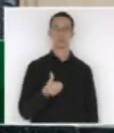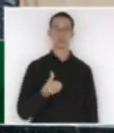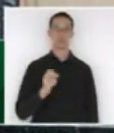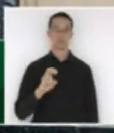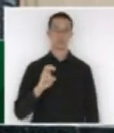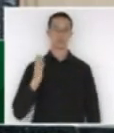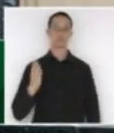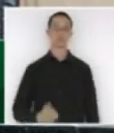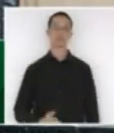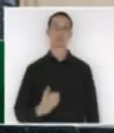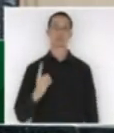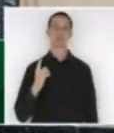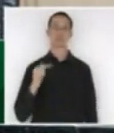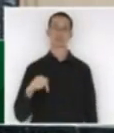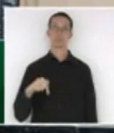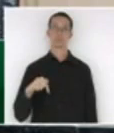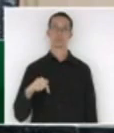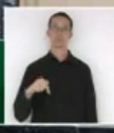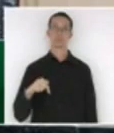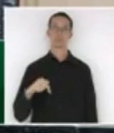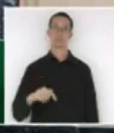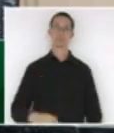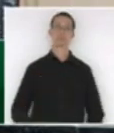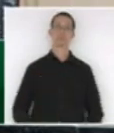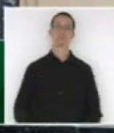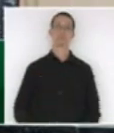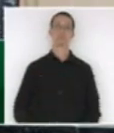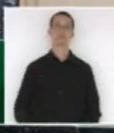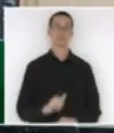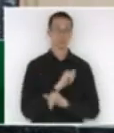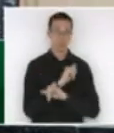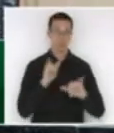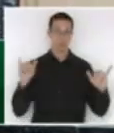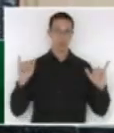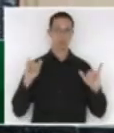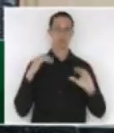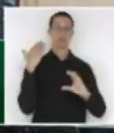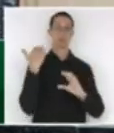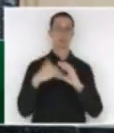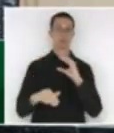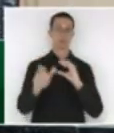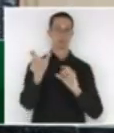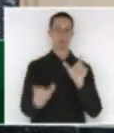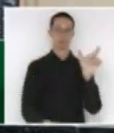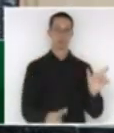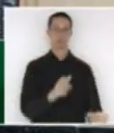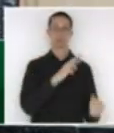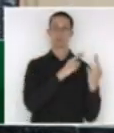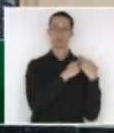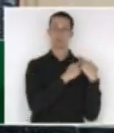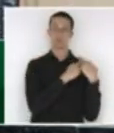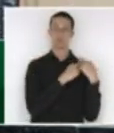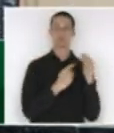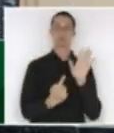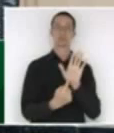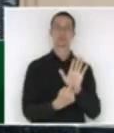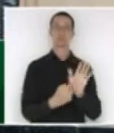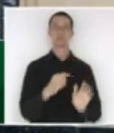0675/2017 e comunicou que encaminhará aos destinatários indicações de números 0471